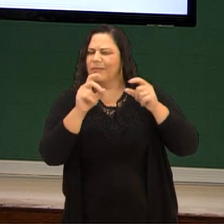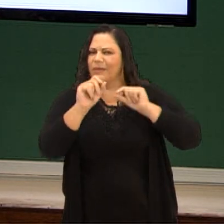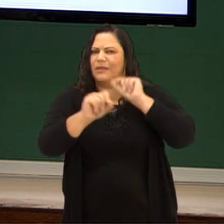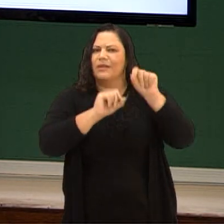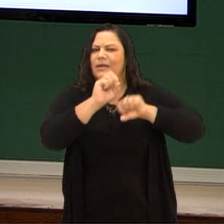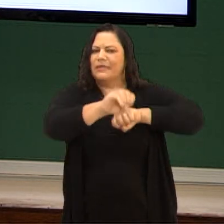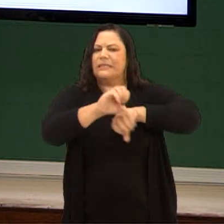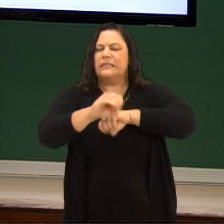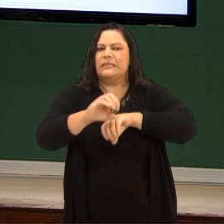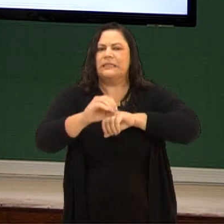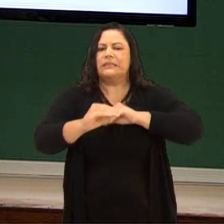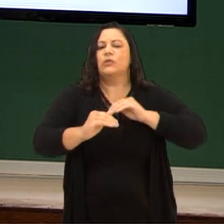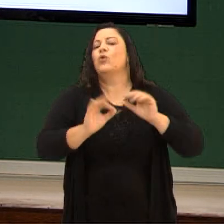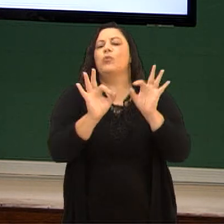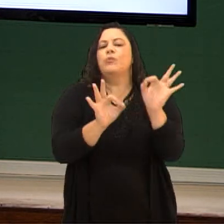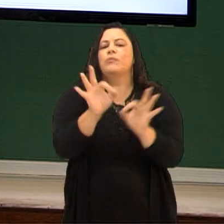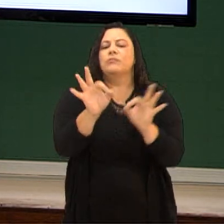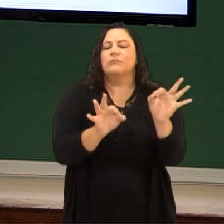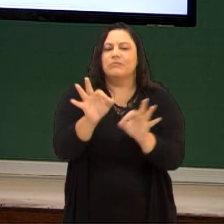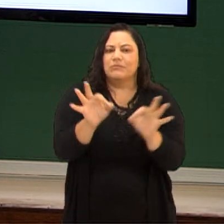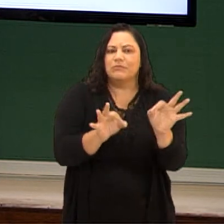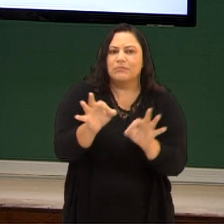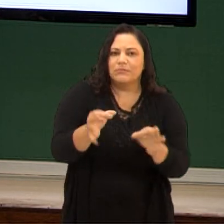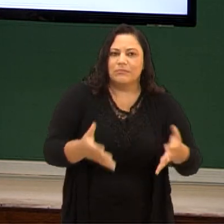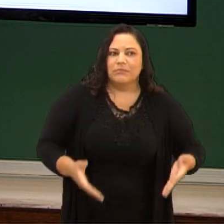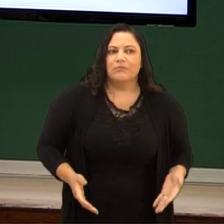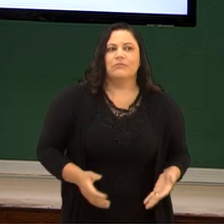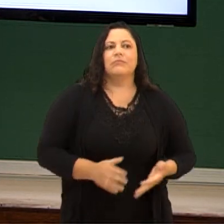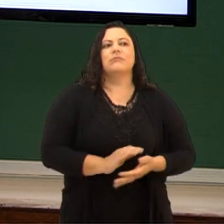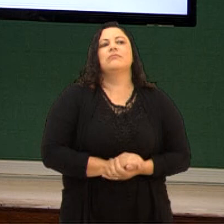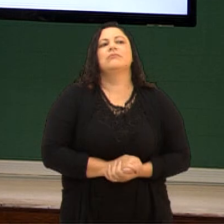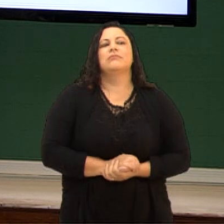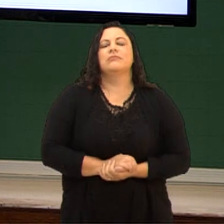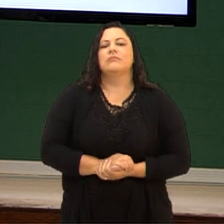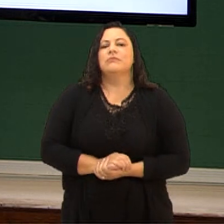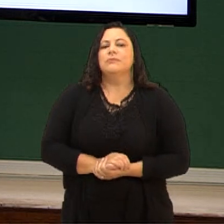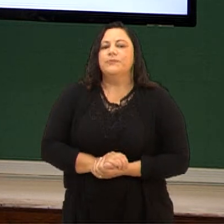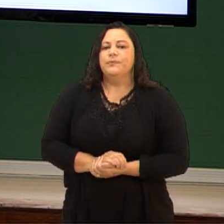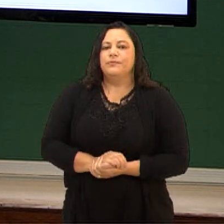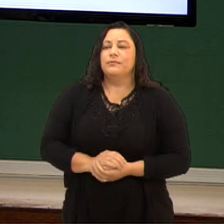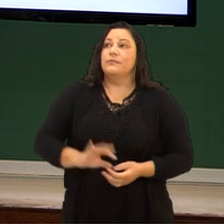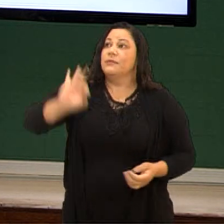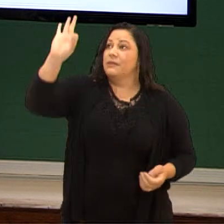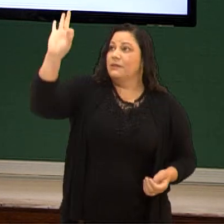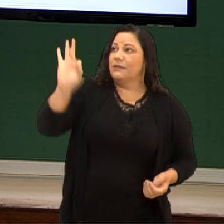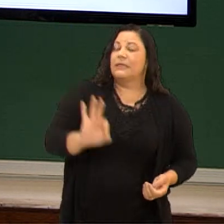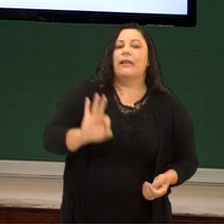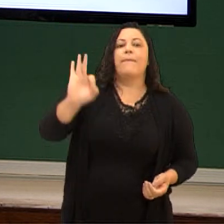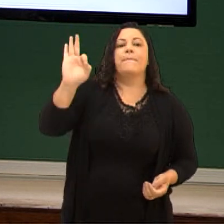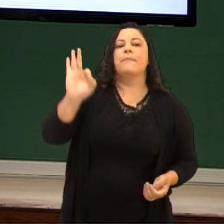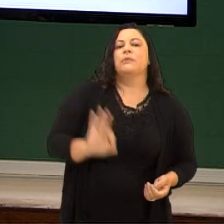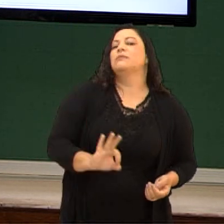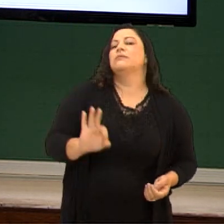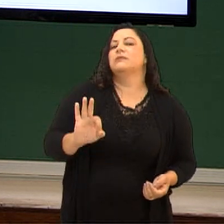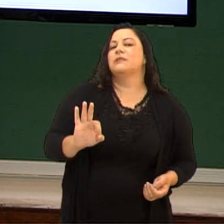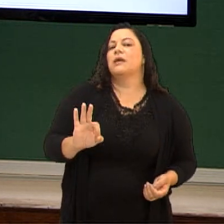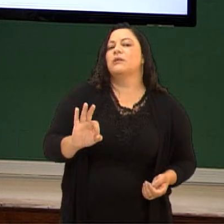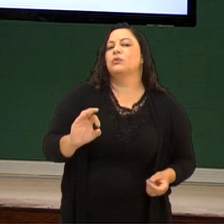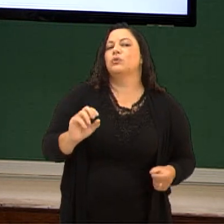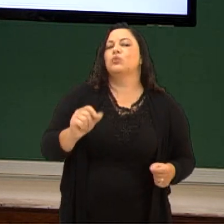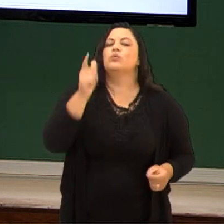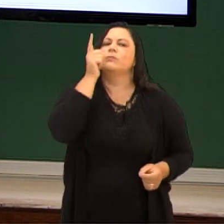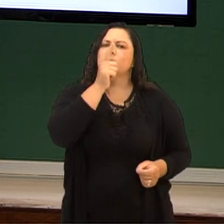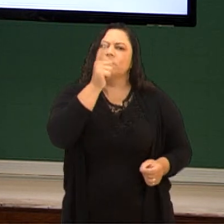para construí-lo, qual a origem que ele teve, certo? Então, considerando as minhas porcentagens, eu consigo encontrar